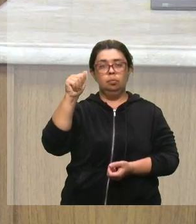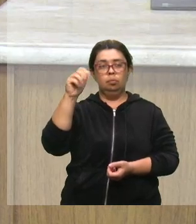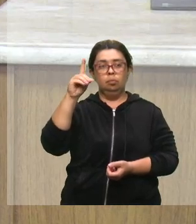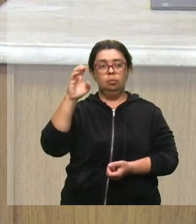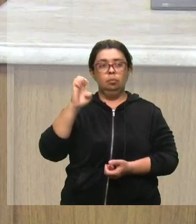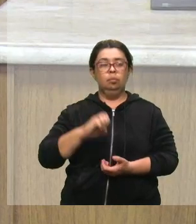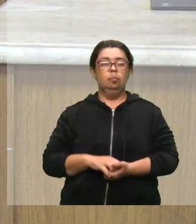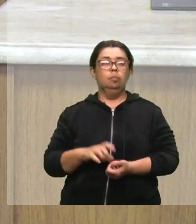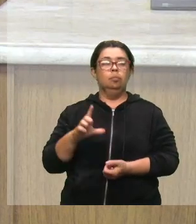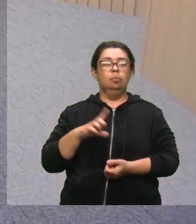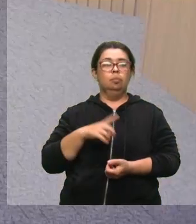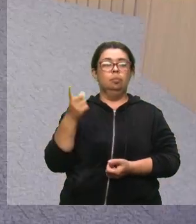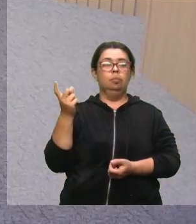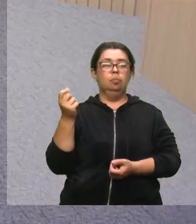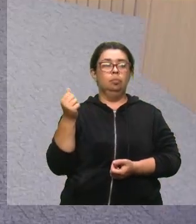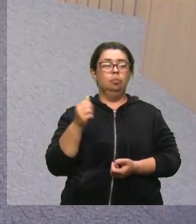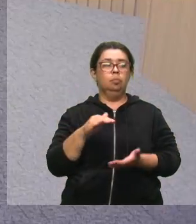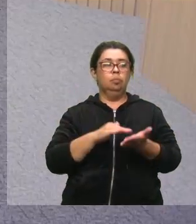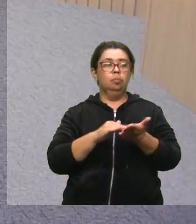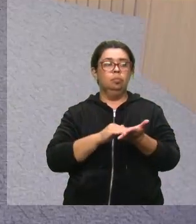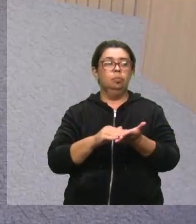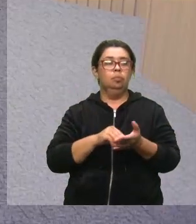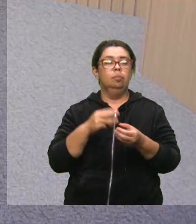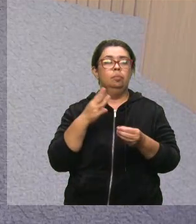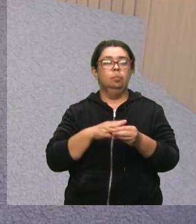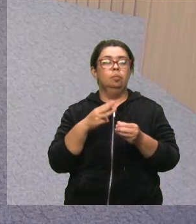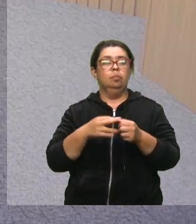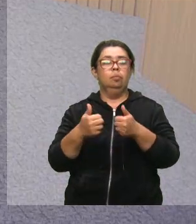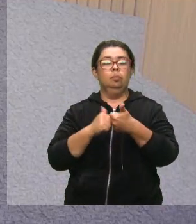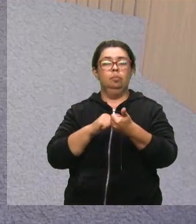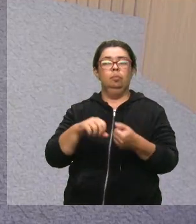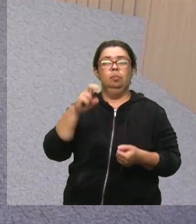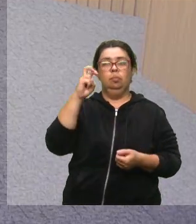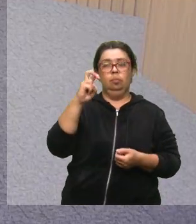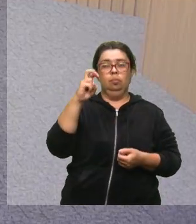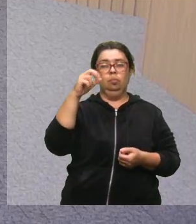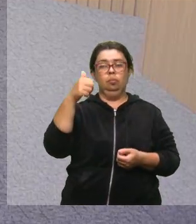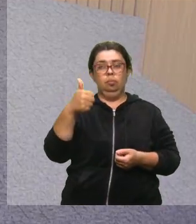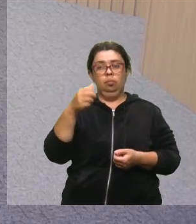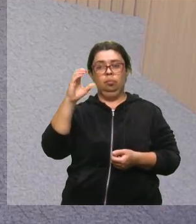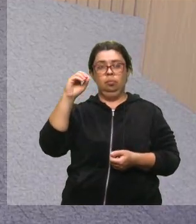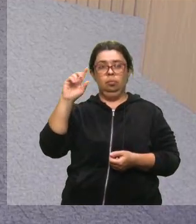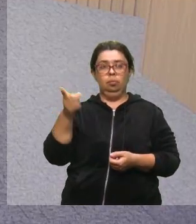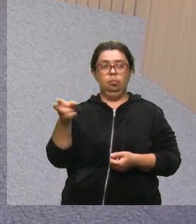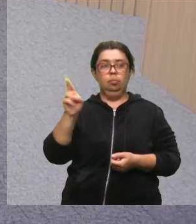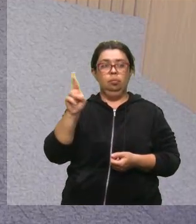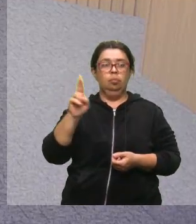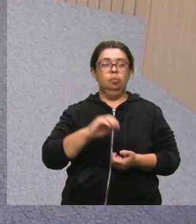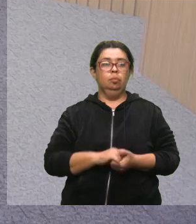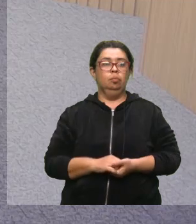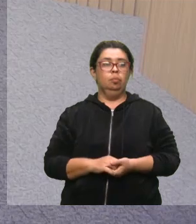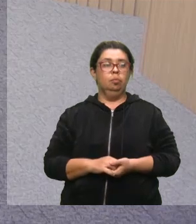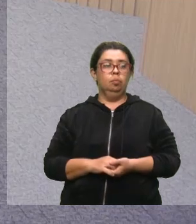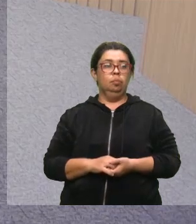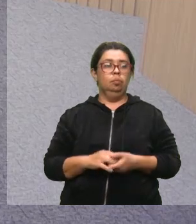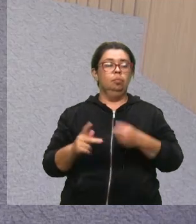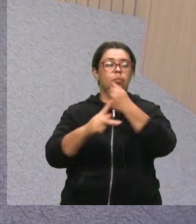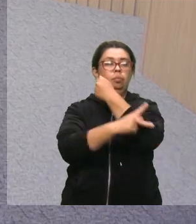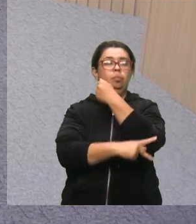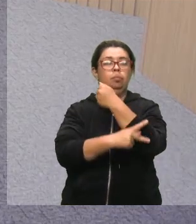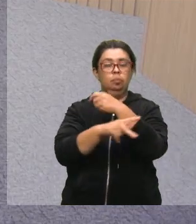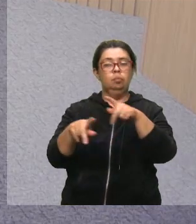Existe uma verba prevista aqui na Secretaria Municipal de Esportes de R$ 510 mil para manutenção da divisão das praças